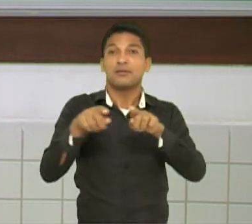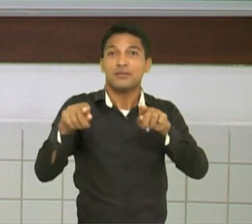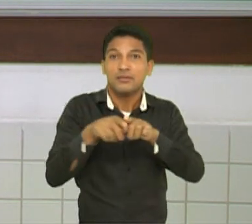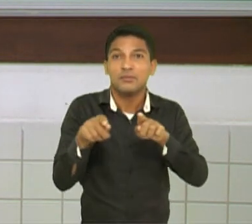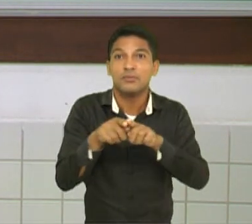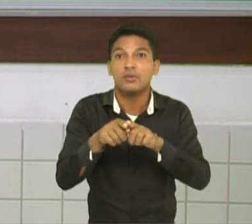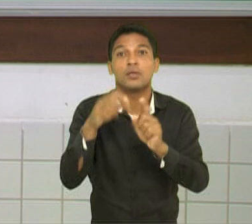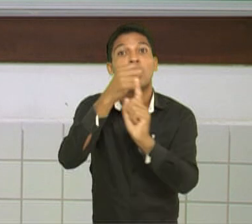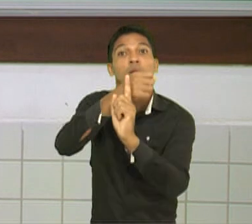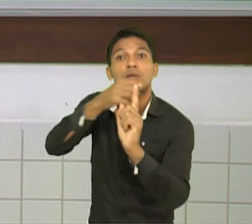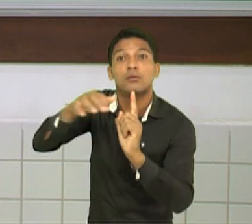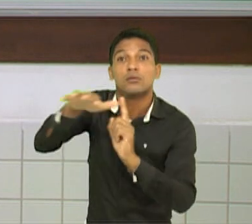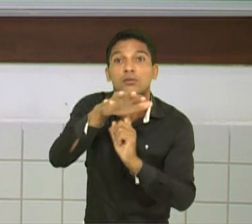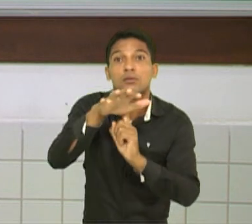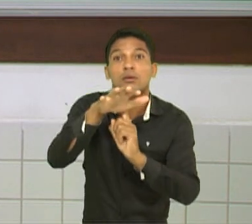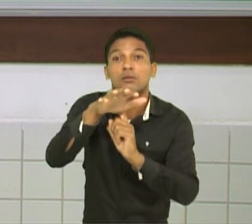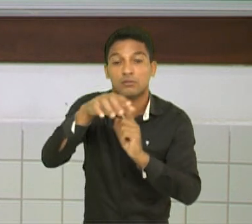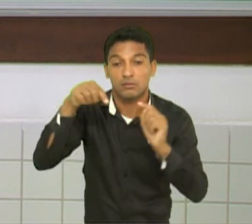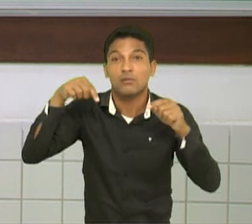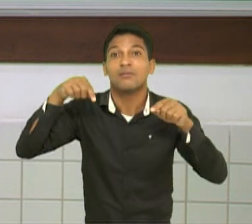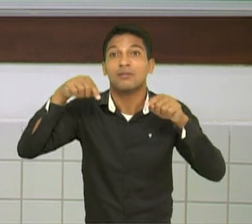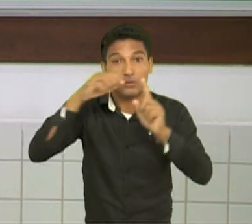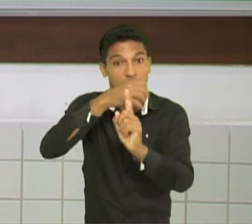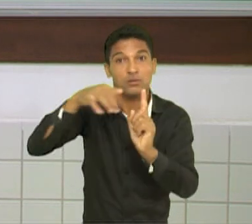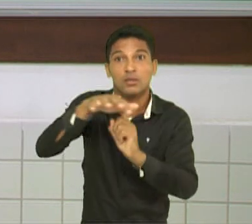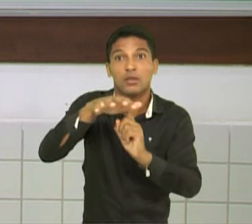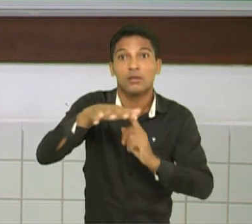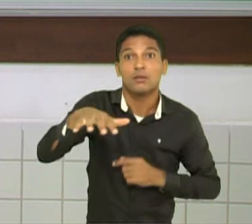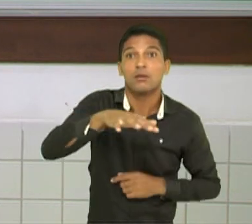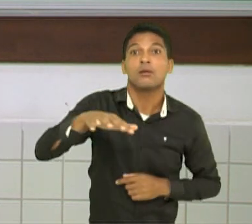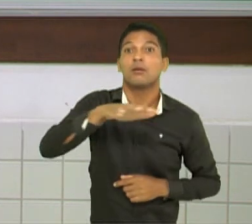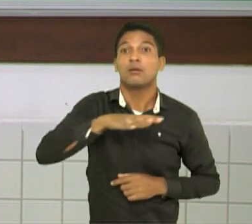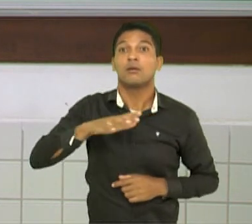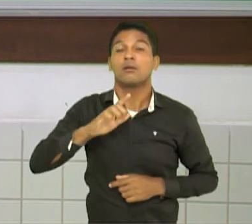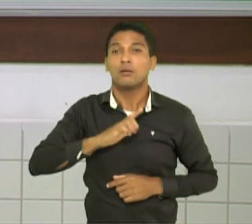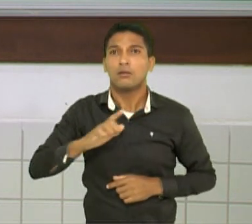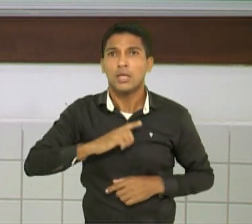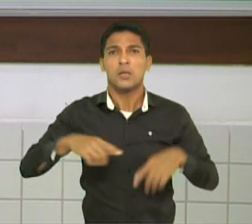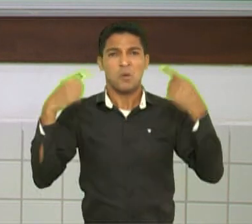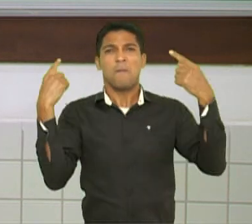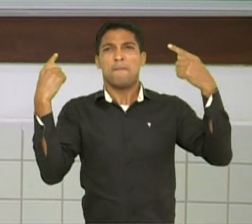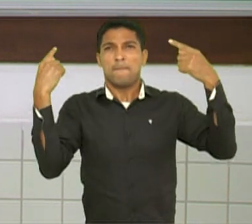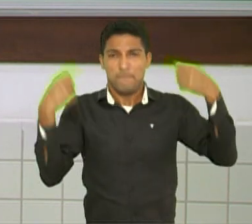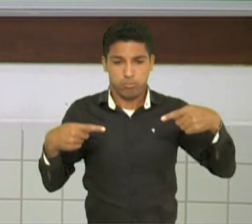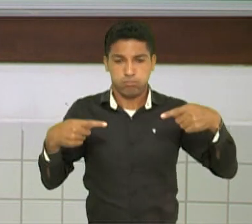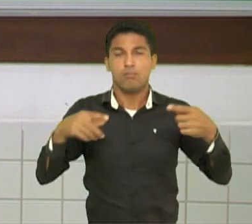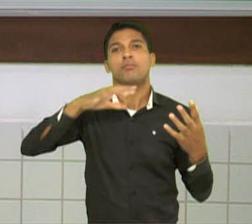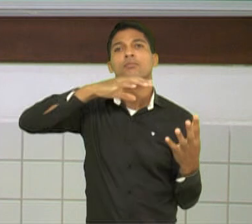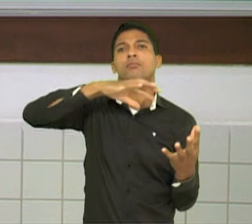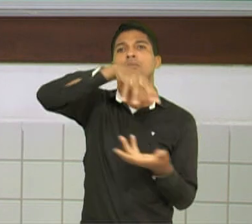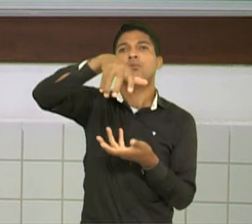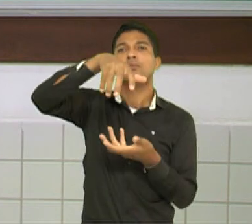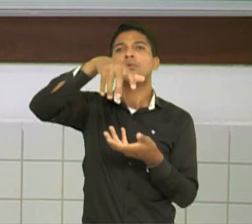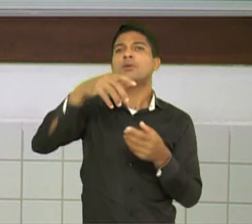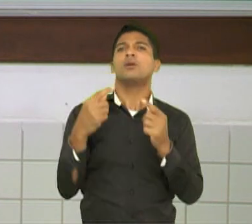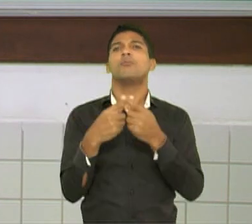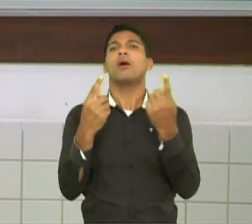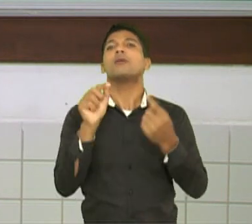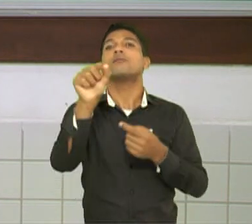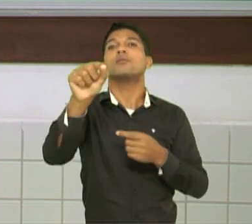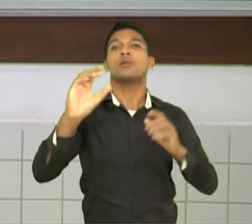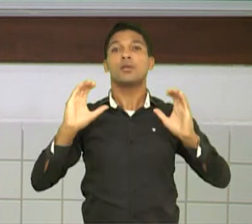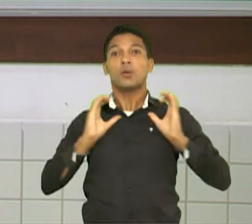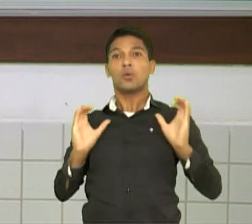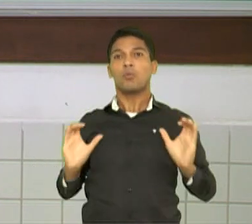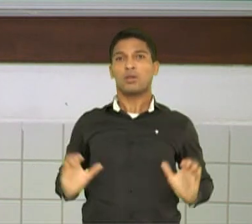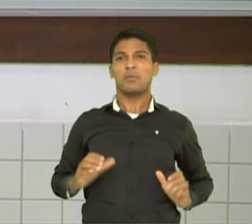atualmente para o nosso mundo? Então é uma aula hoje de bastante conhecimento e de reflexão. O que você pode mudar no seu